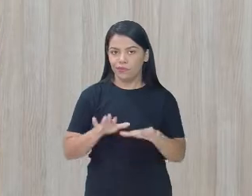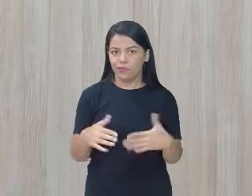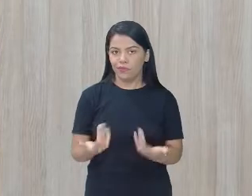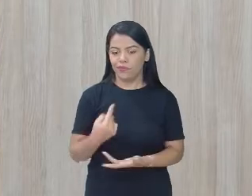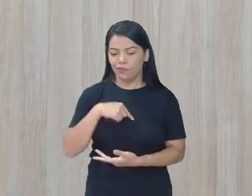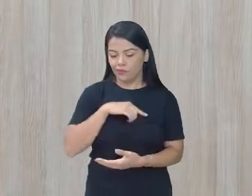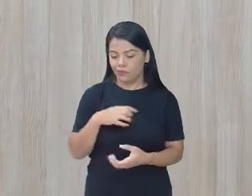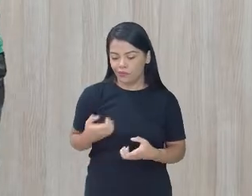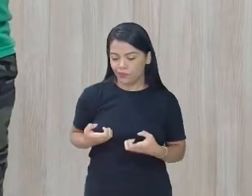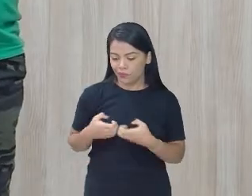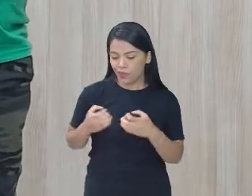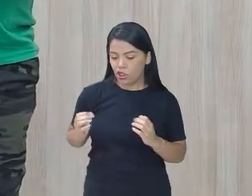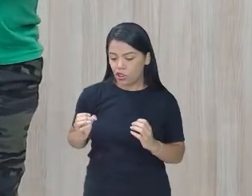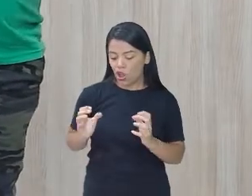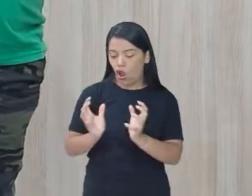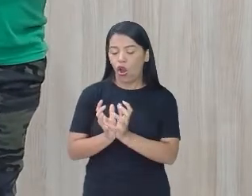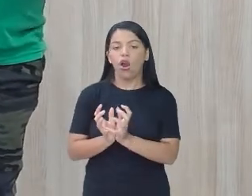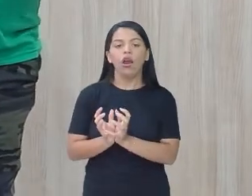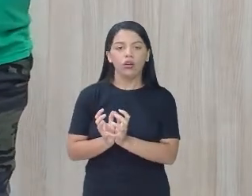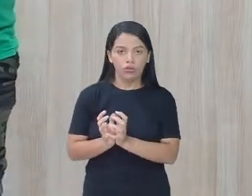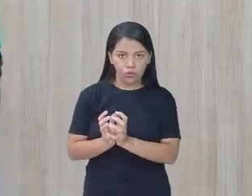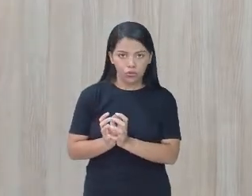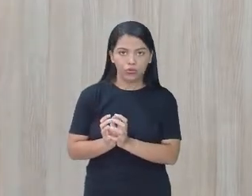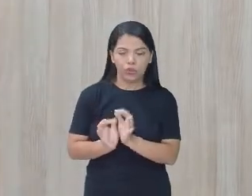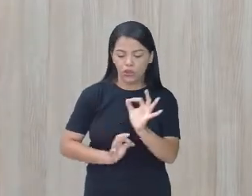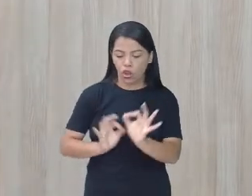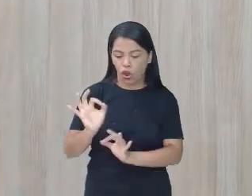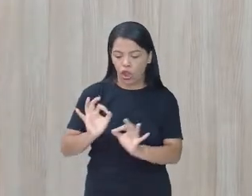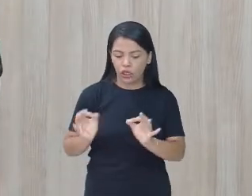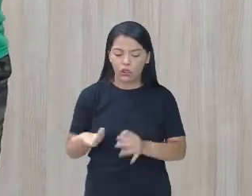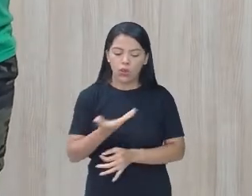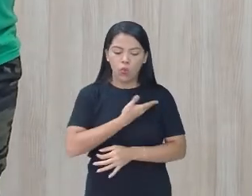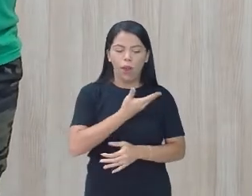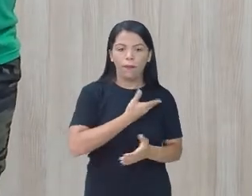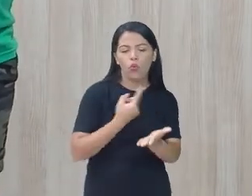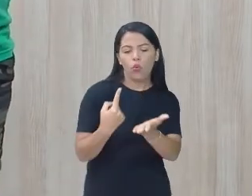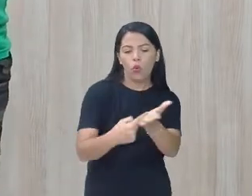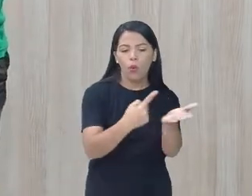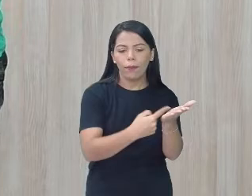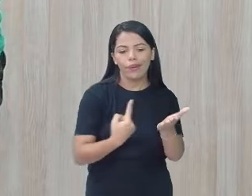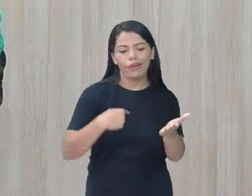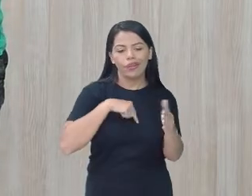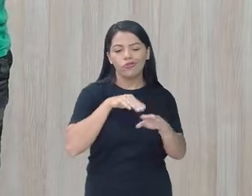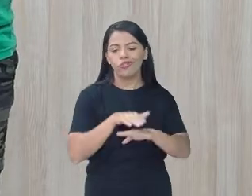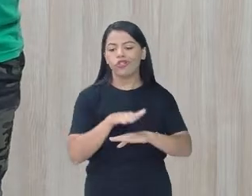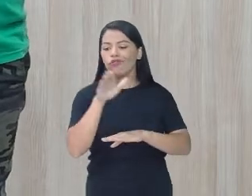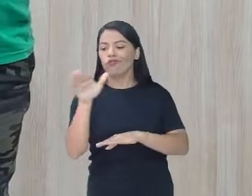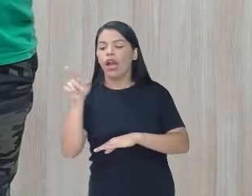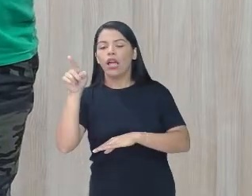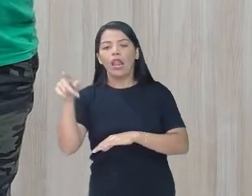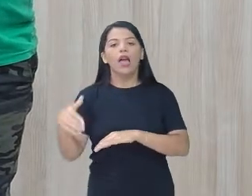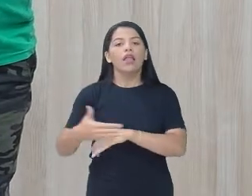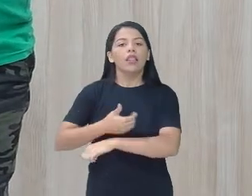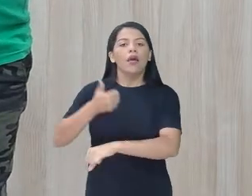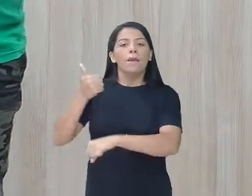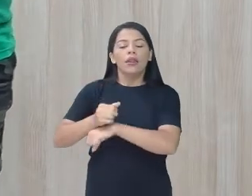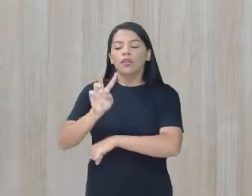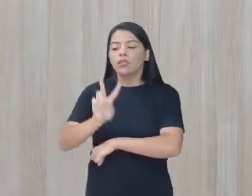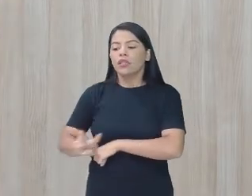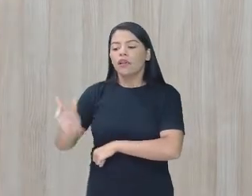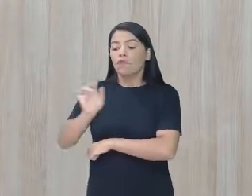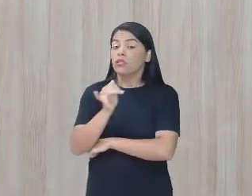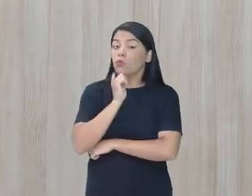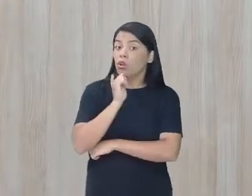se reúne, né, com os amigos, as amigas, a gente marca de se encontrar na praça, porque na Praça da Várzea, por exemplo,